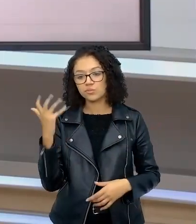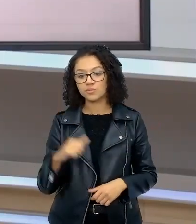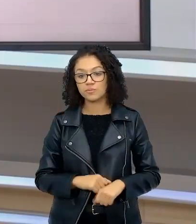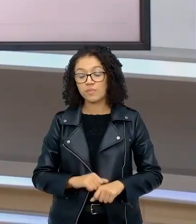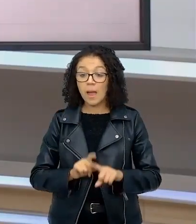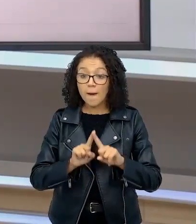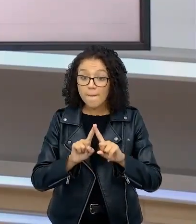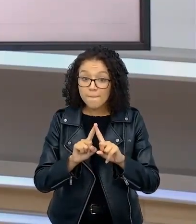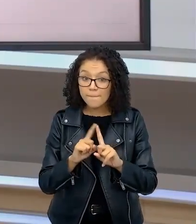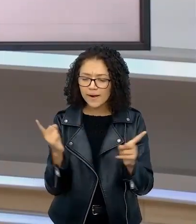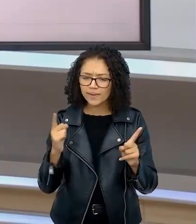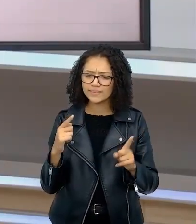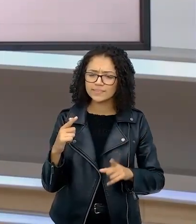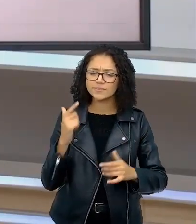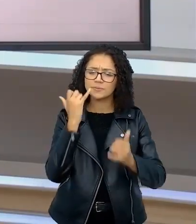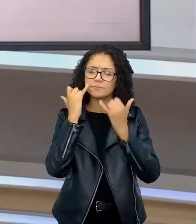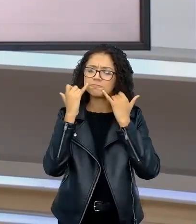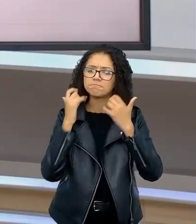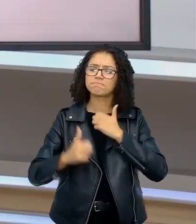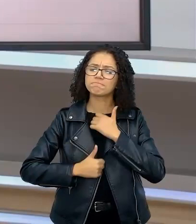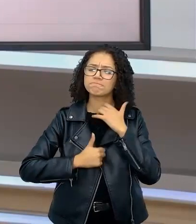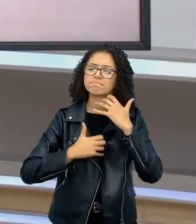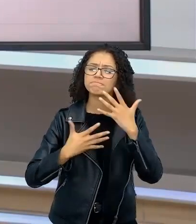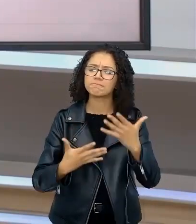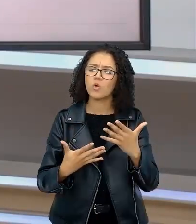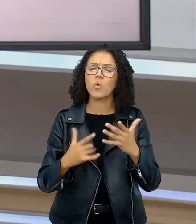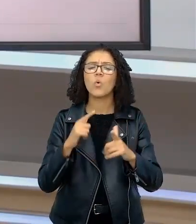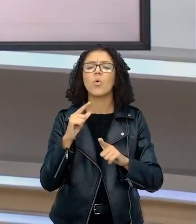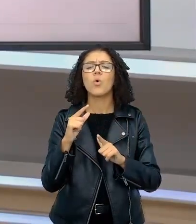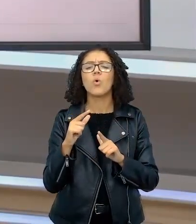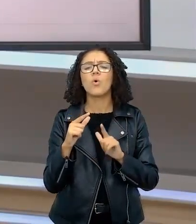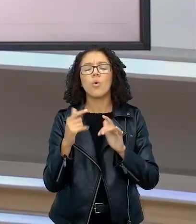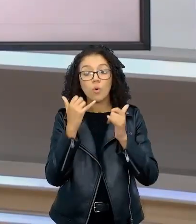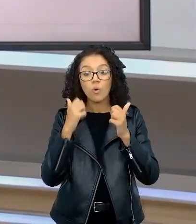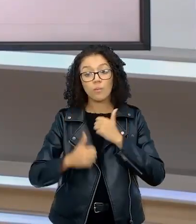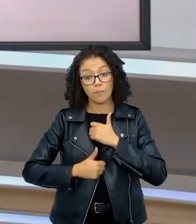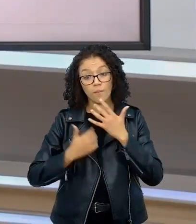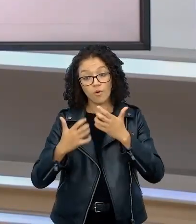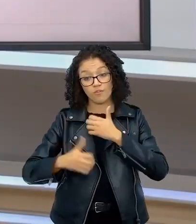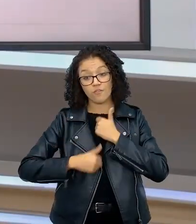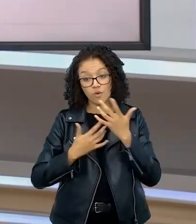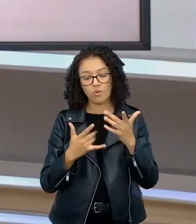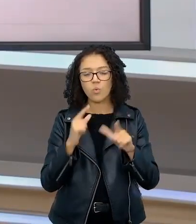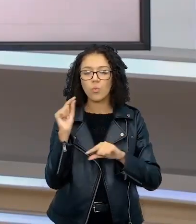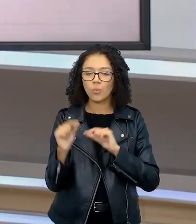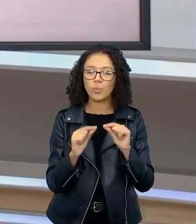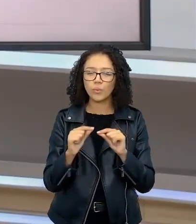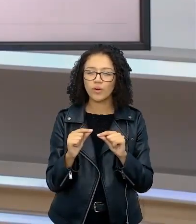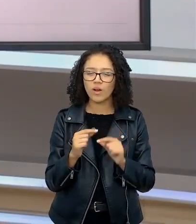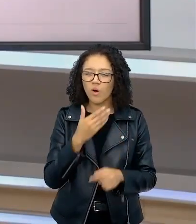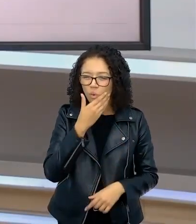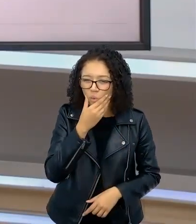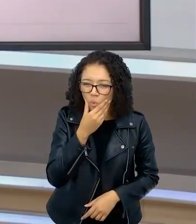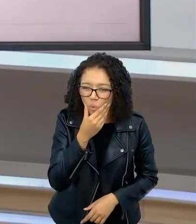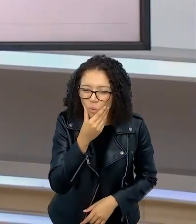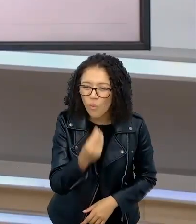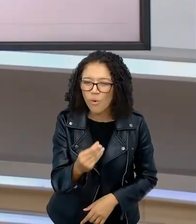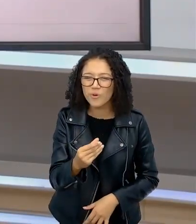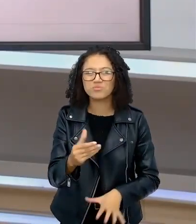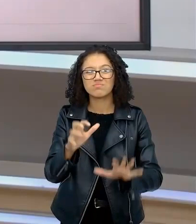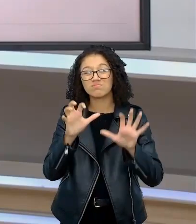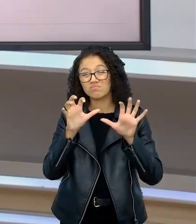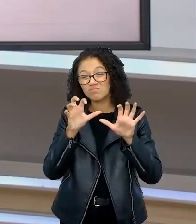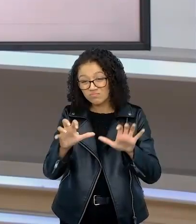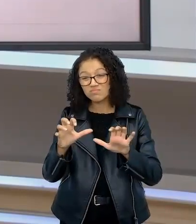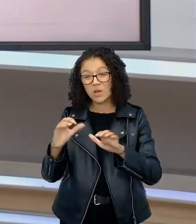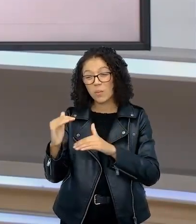alguns dados eles mostram pra gente o quanto os homens realmente estão reproduzindo